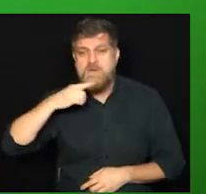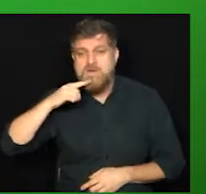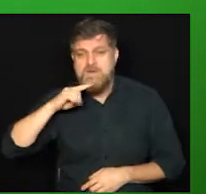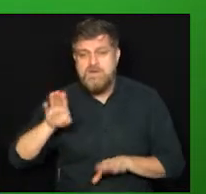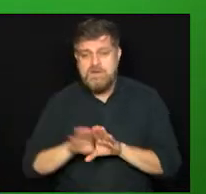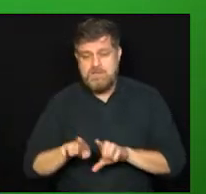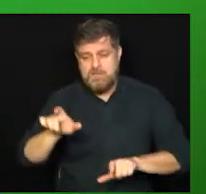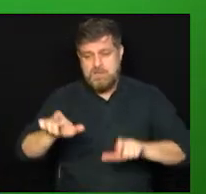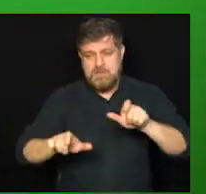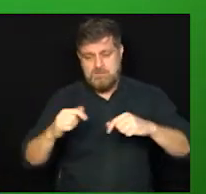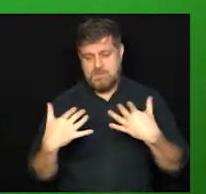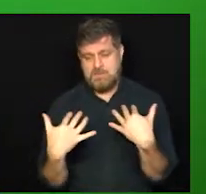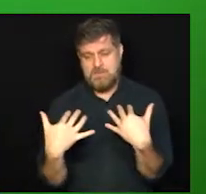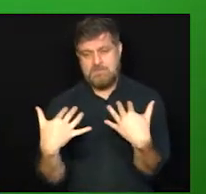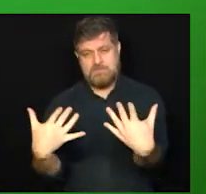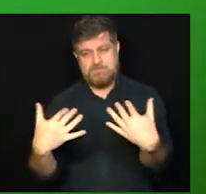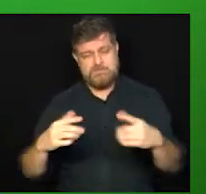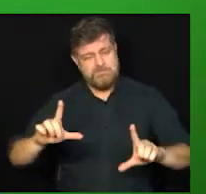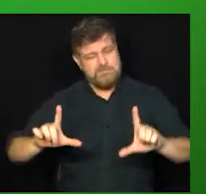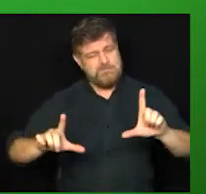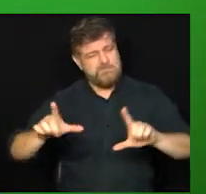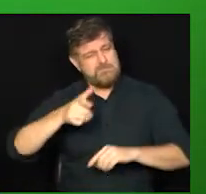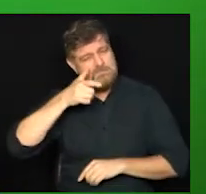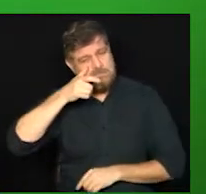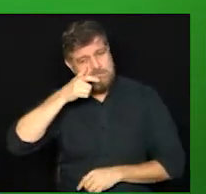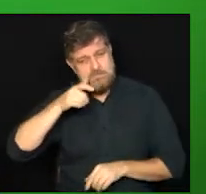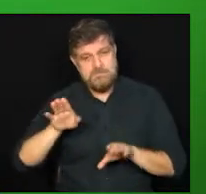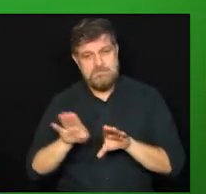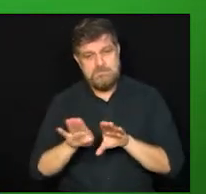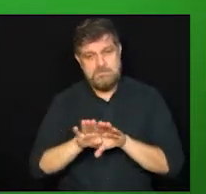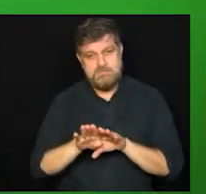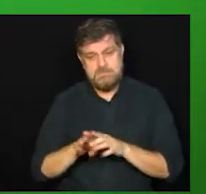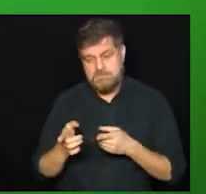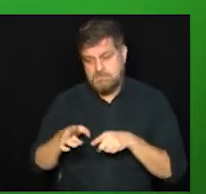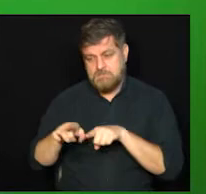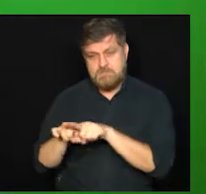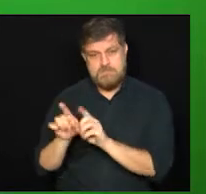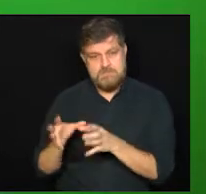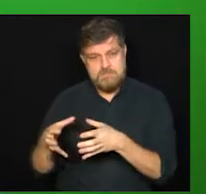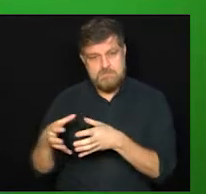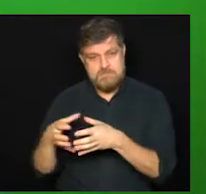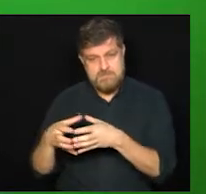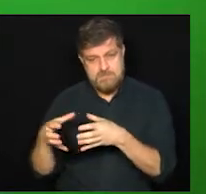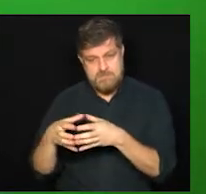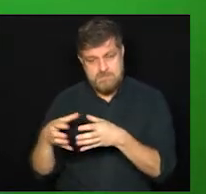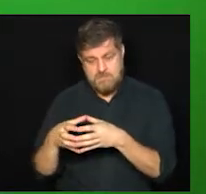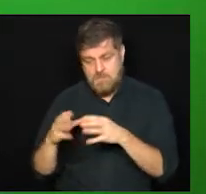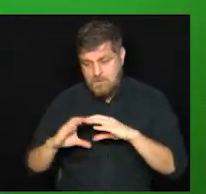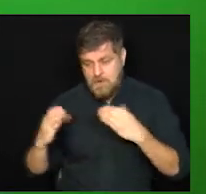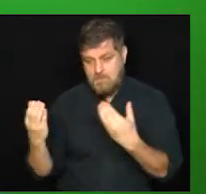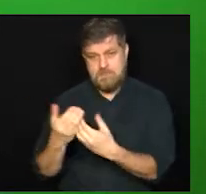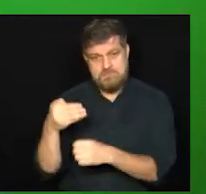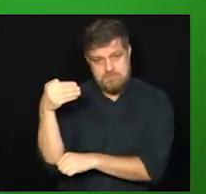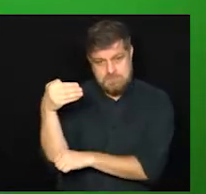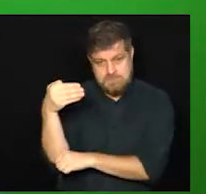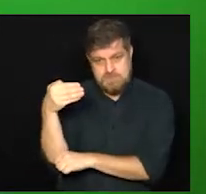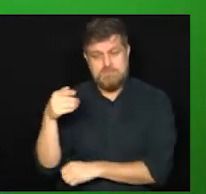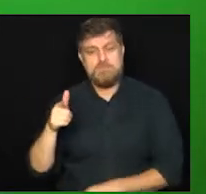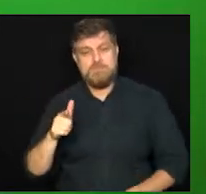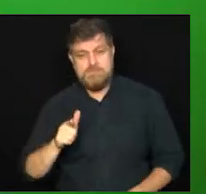TV Câmara e aos nossos parceiros aqui do Convention Visitor Bureau, o Antônio Dias, que